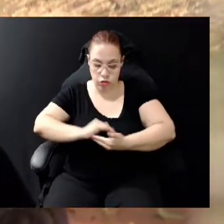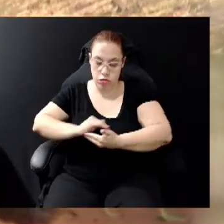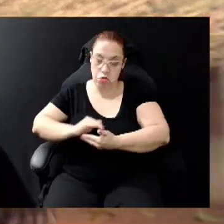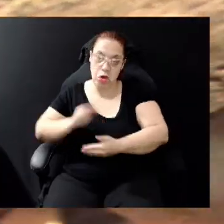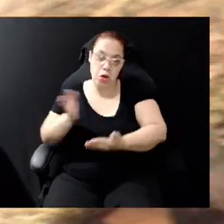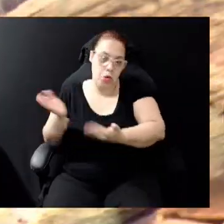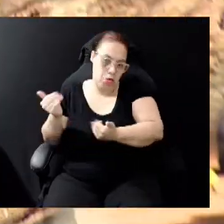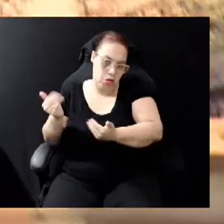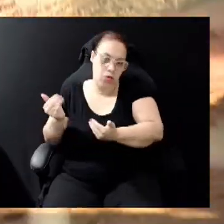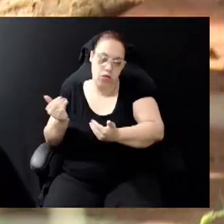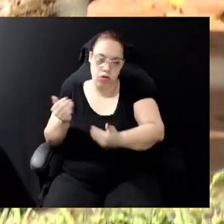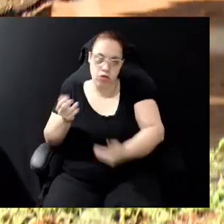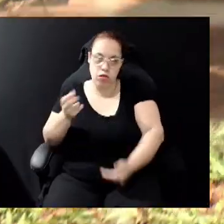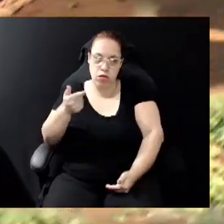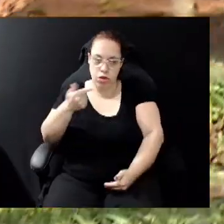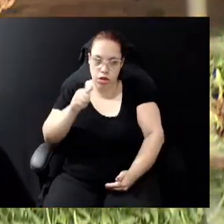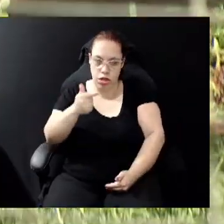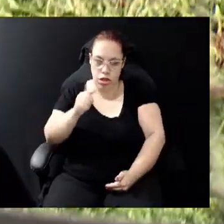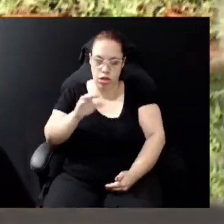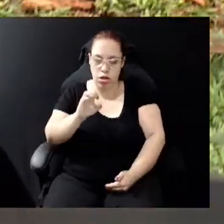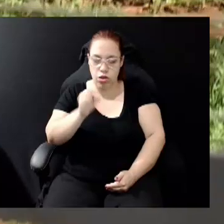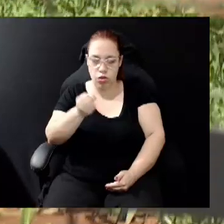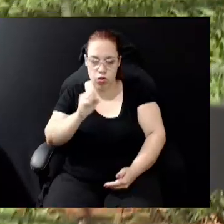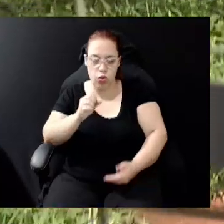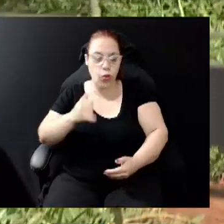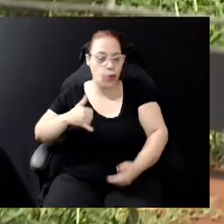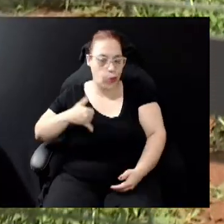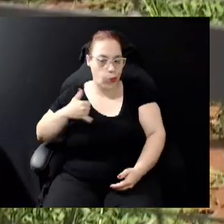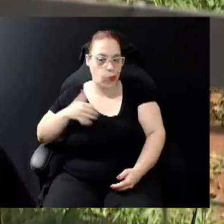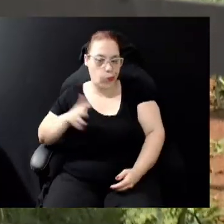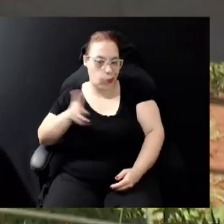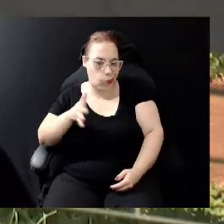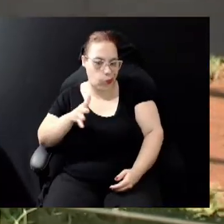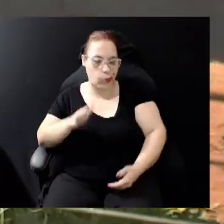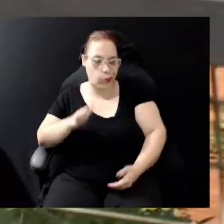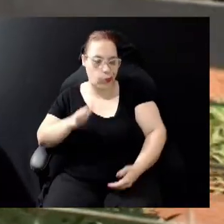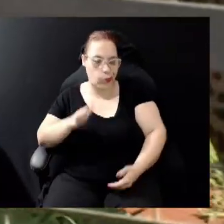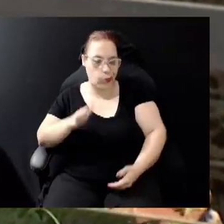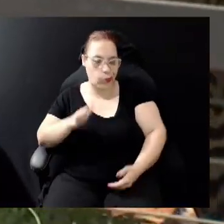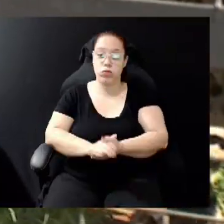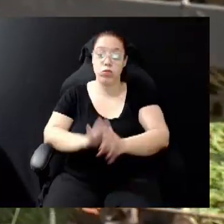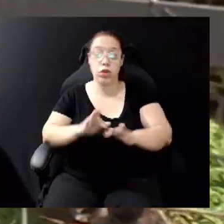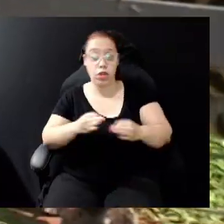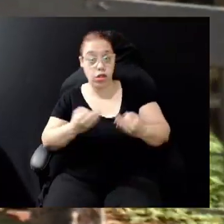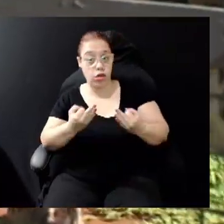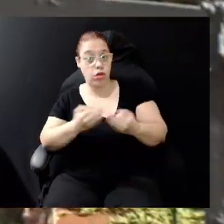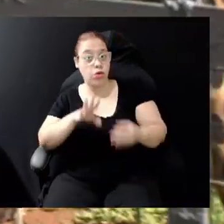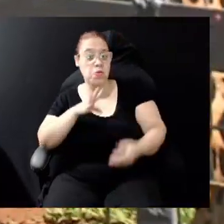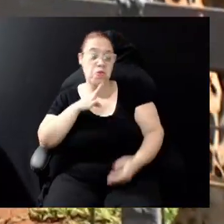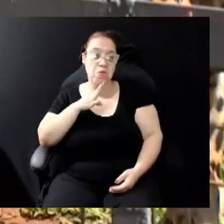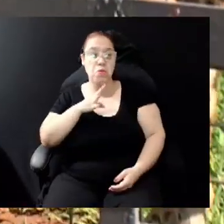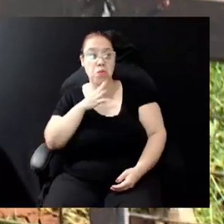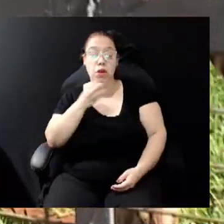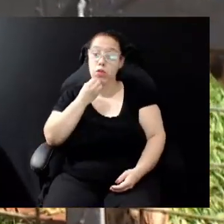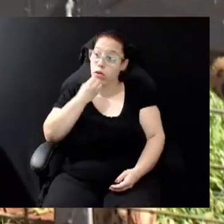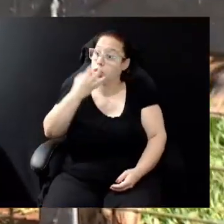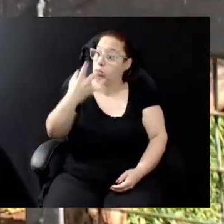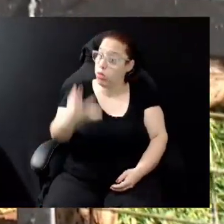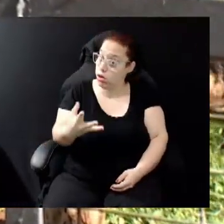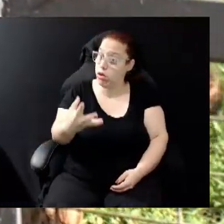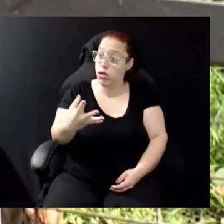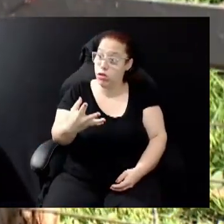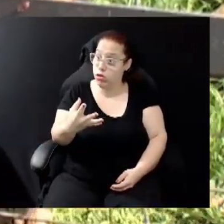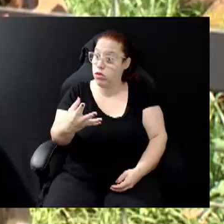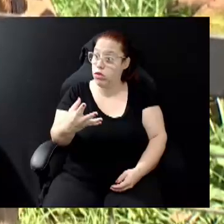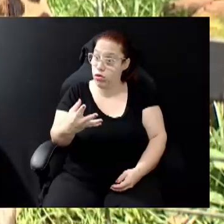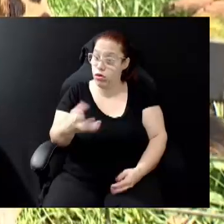torno de 7, 8 anos, tá? Estão se familiarizando ainda, estão se dando super bem e a